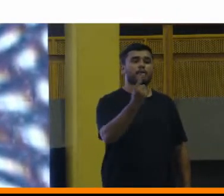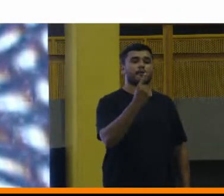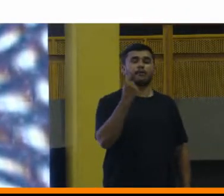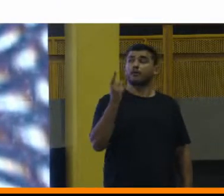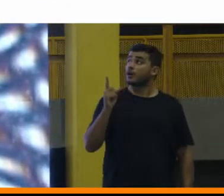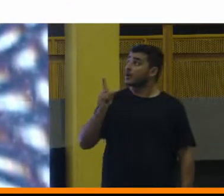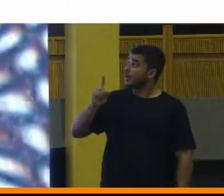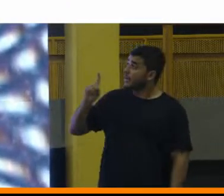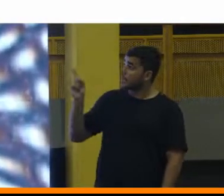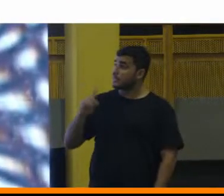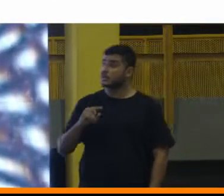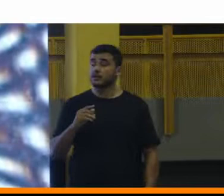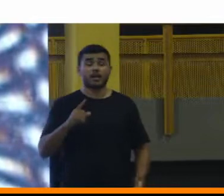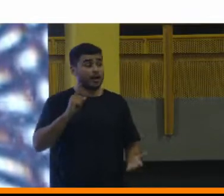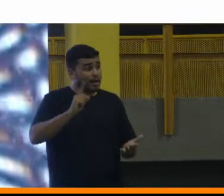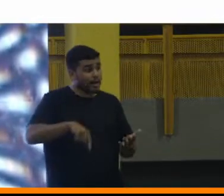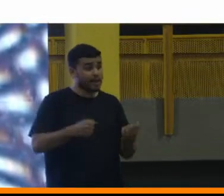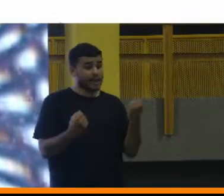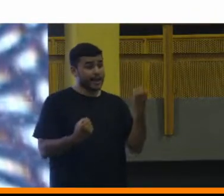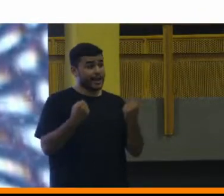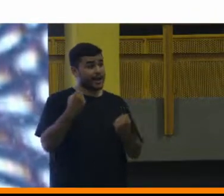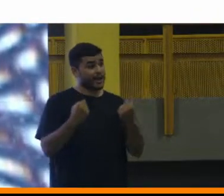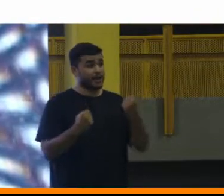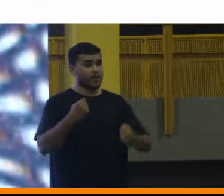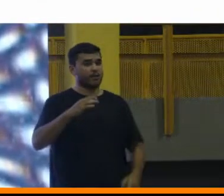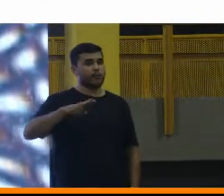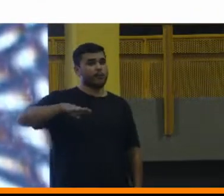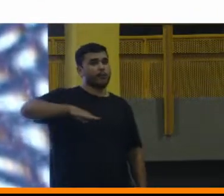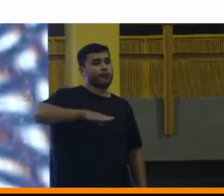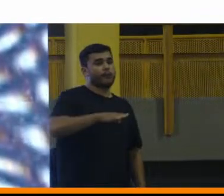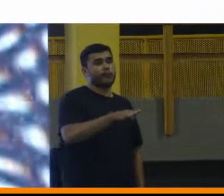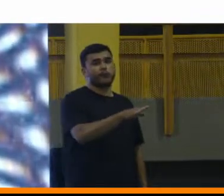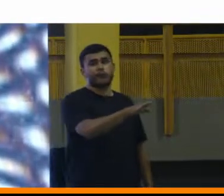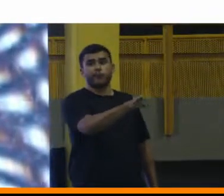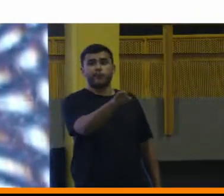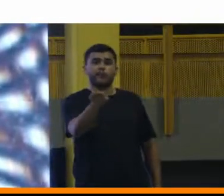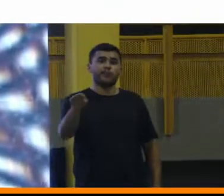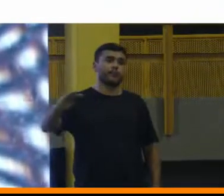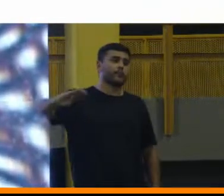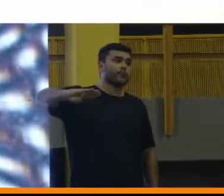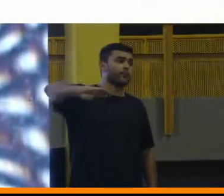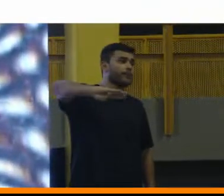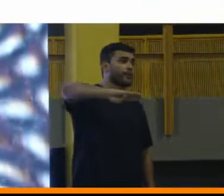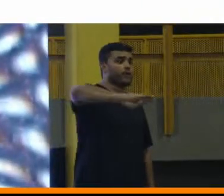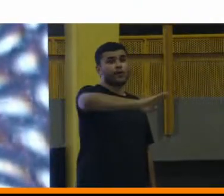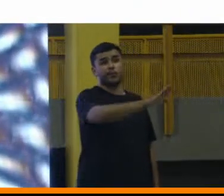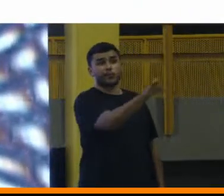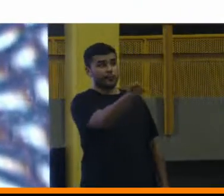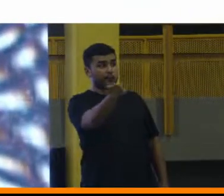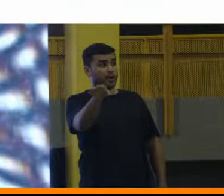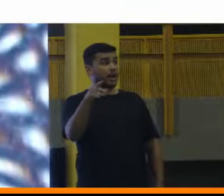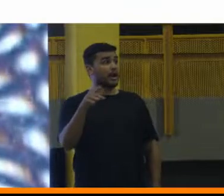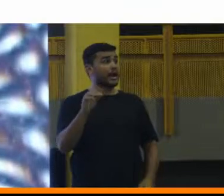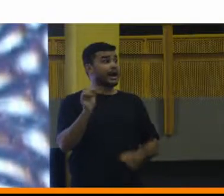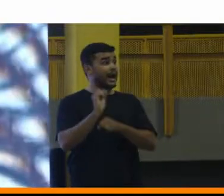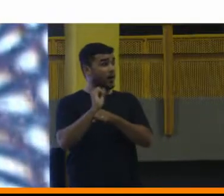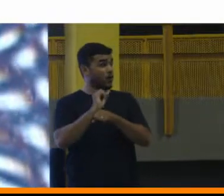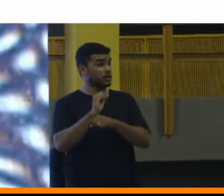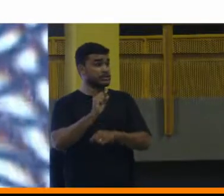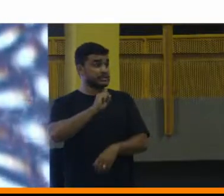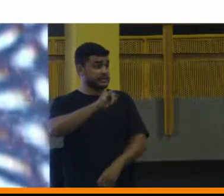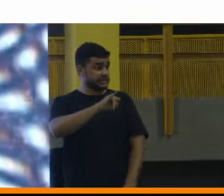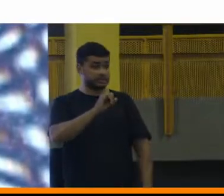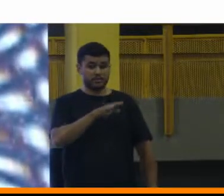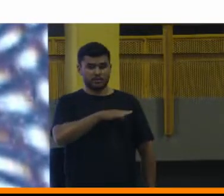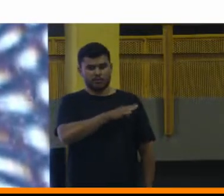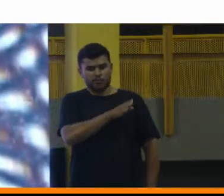velocidade constante. Mas mesmo o valor da velocidade sendo constante, se ele faz uma curva, ele